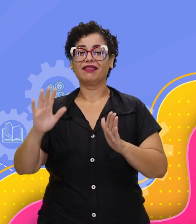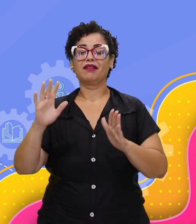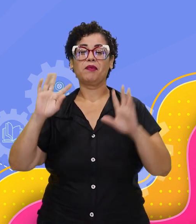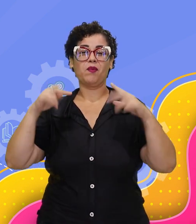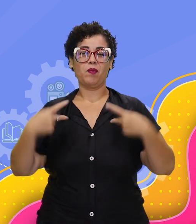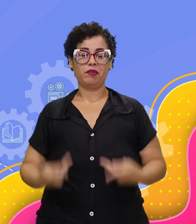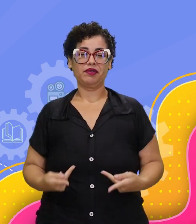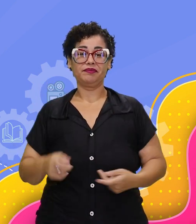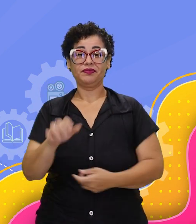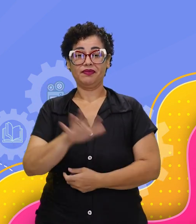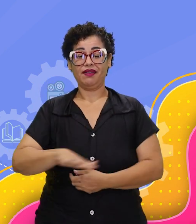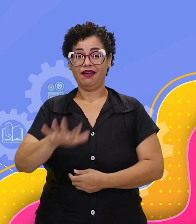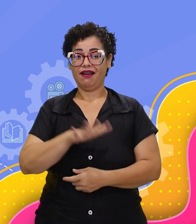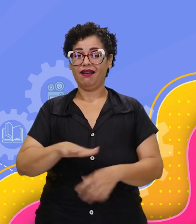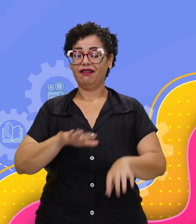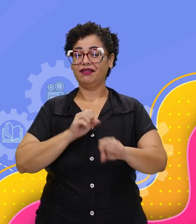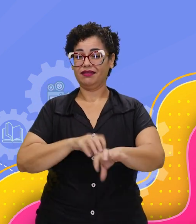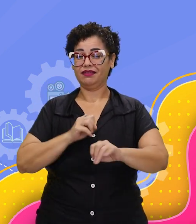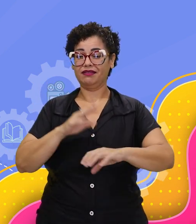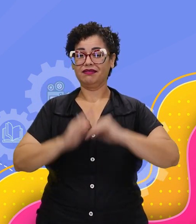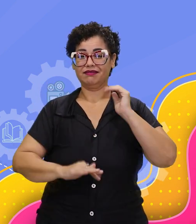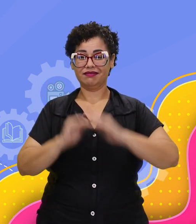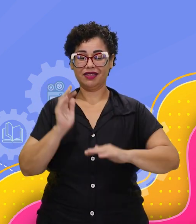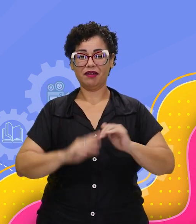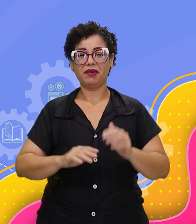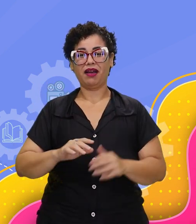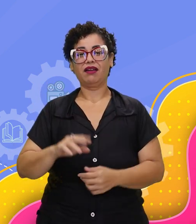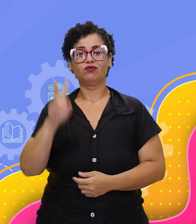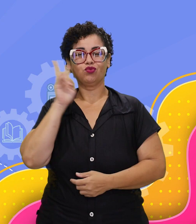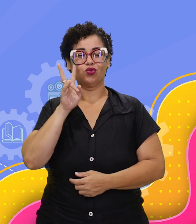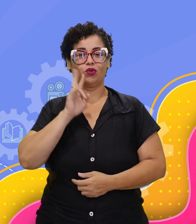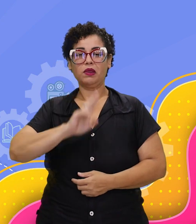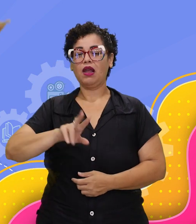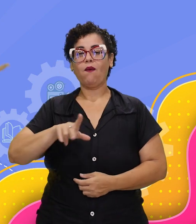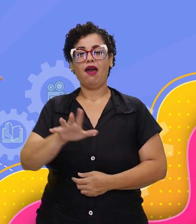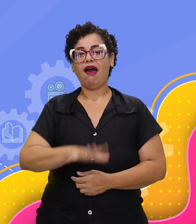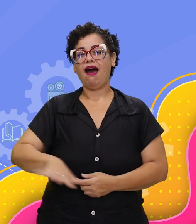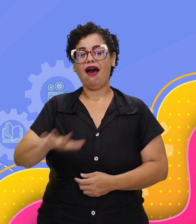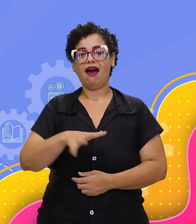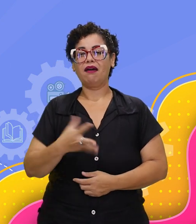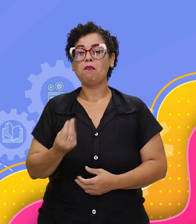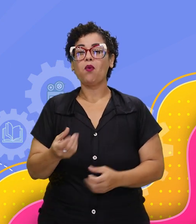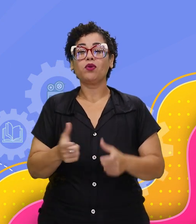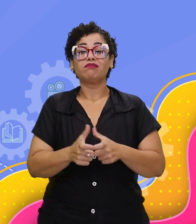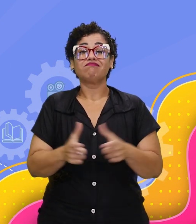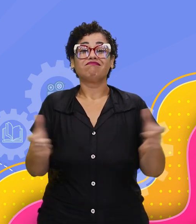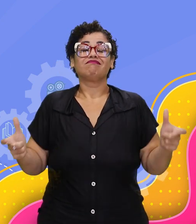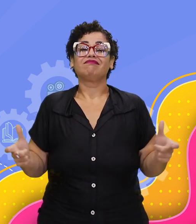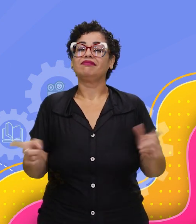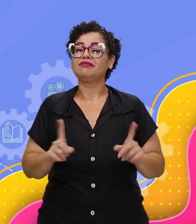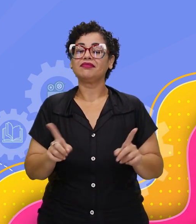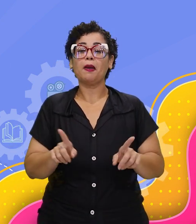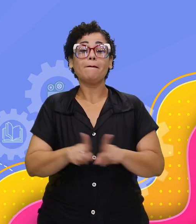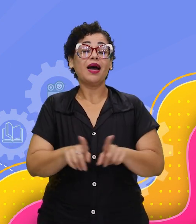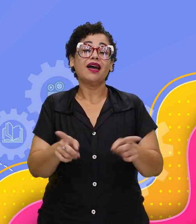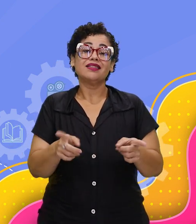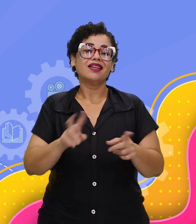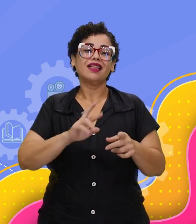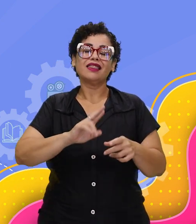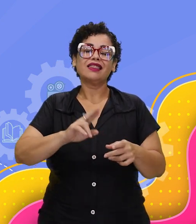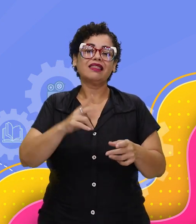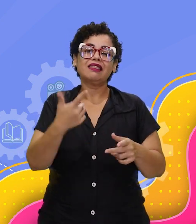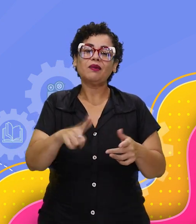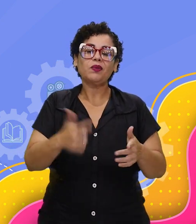de atuação do historiador, ela não é uma área muito ampla, mas também não é tão restrita conforme se